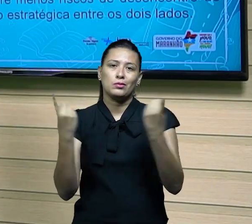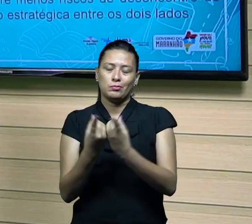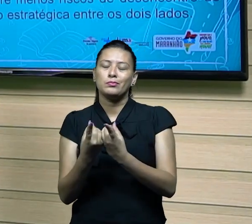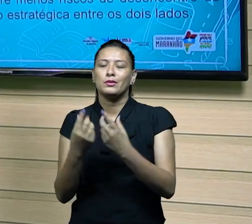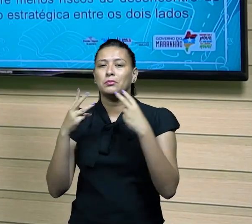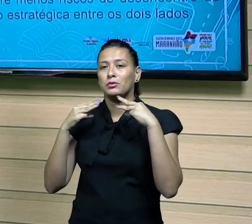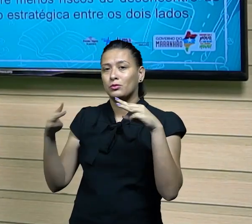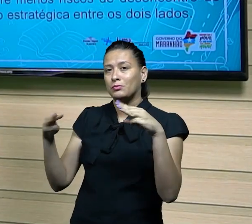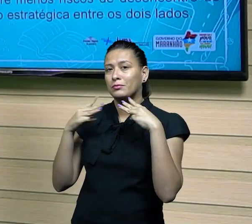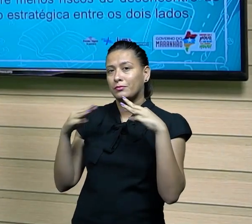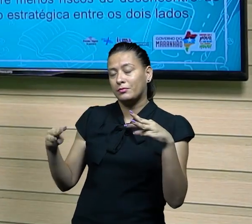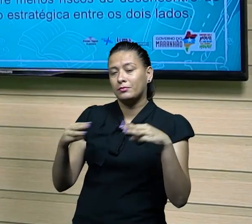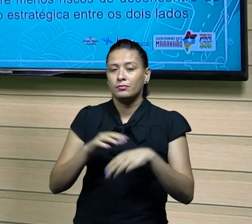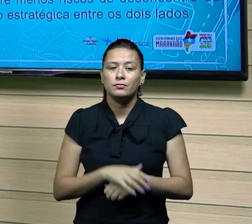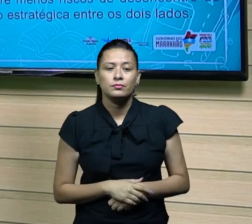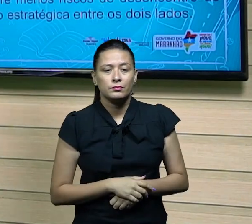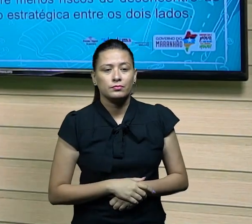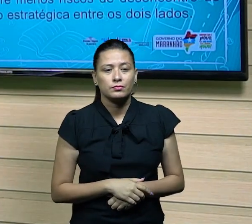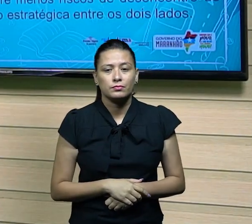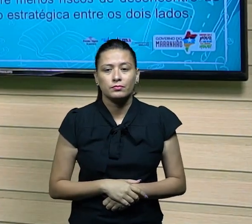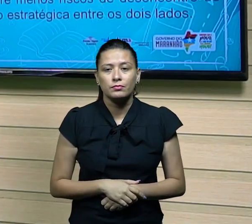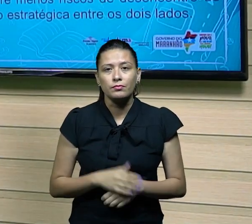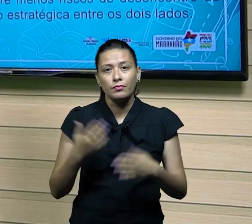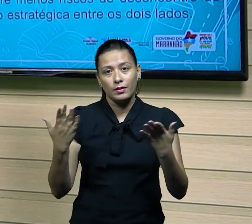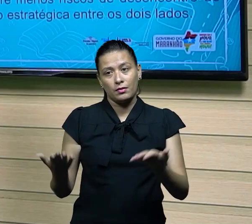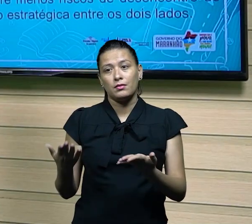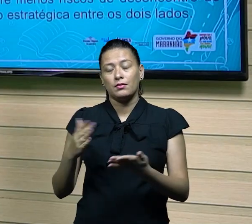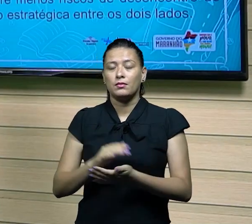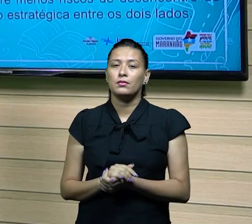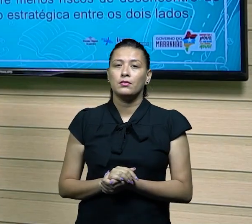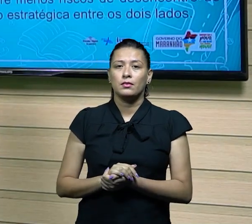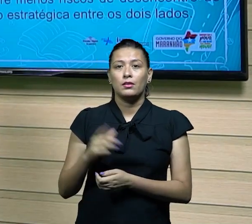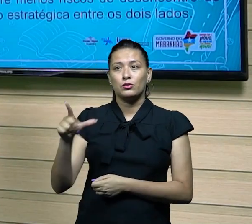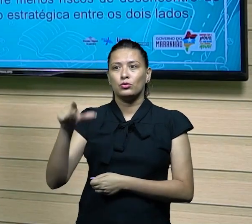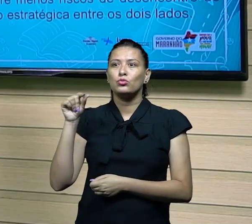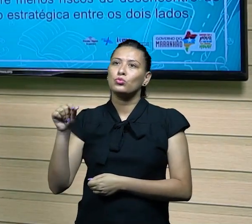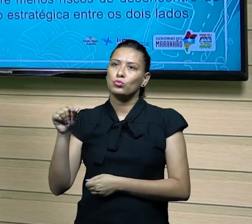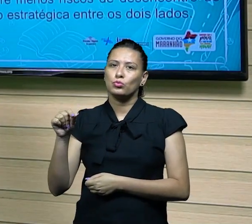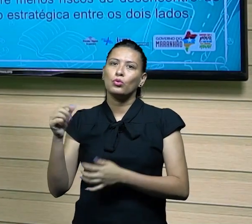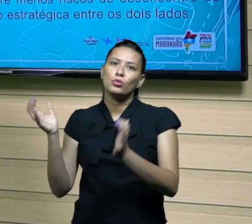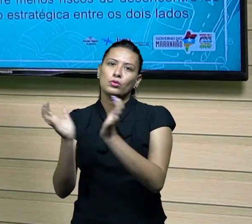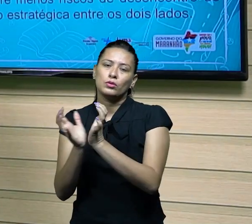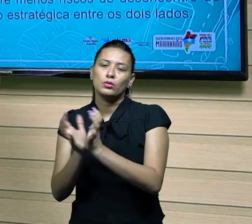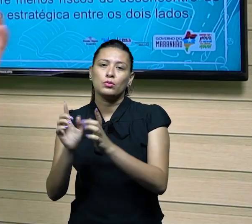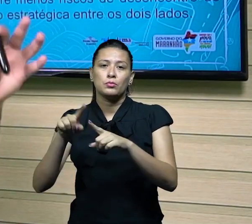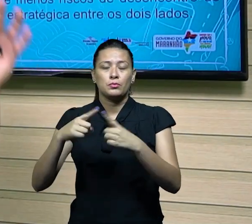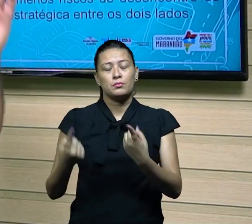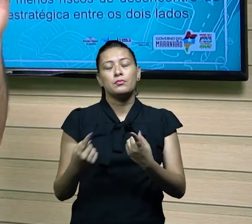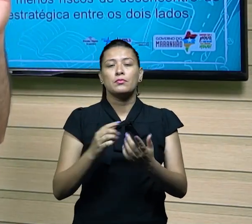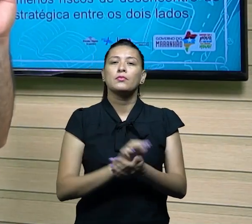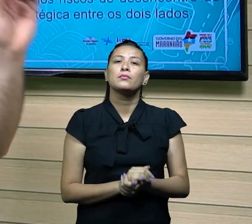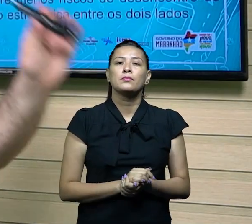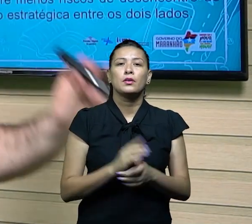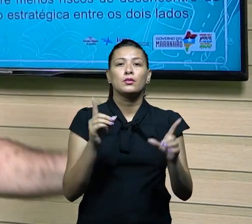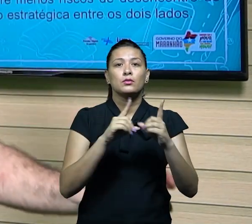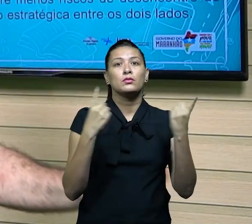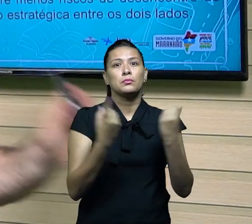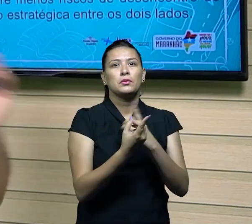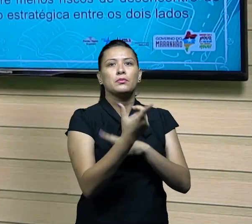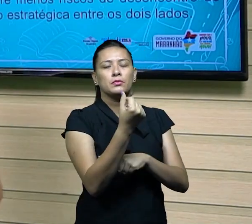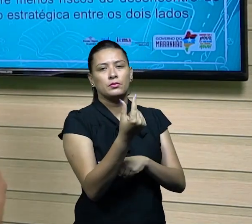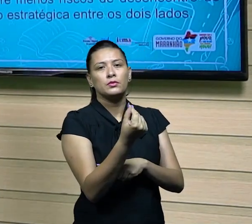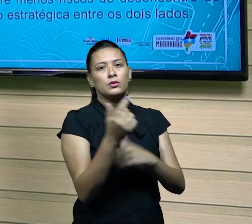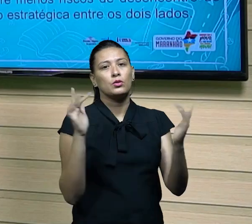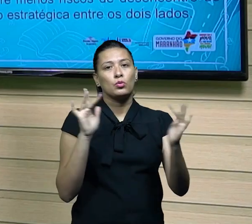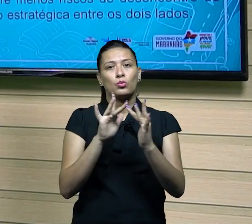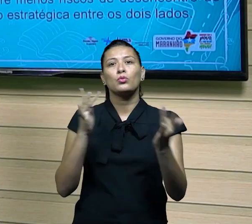de contato fazer onde tomem decisões juntos, entendeu? Porém, o setor financeiro, ele pode ter sim, ele tem o contato direto com o